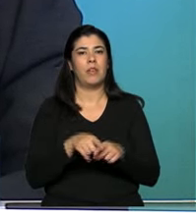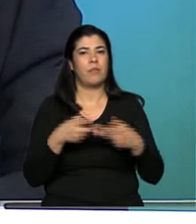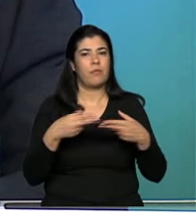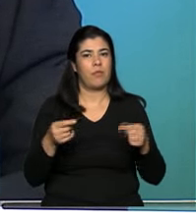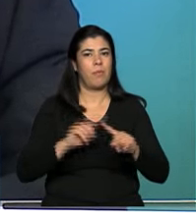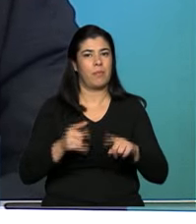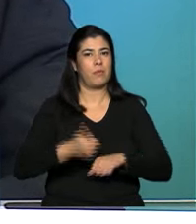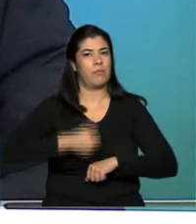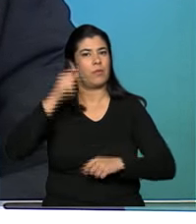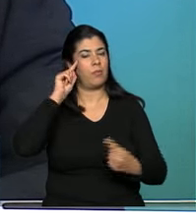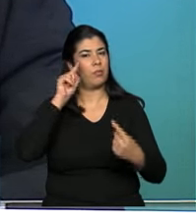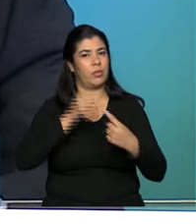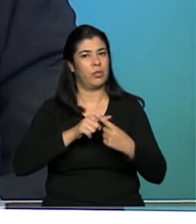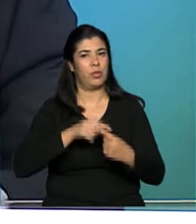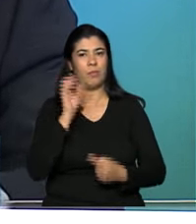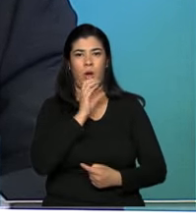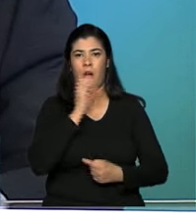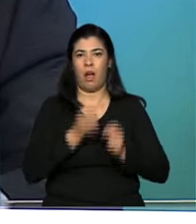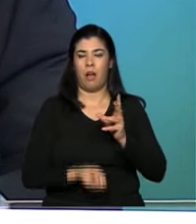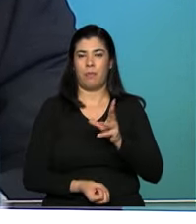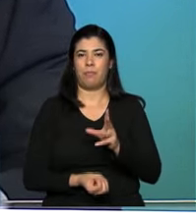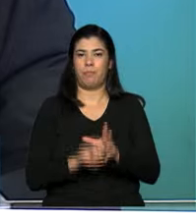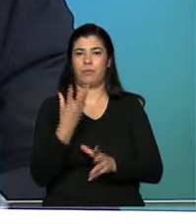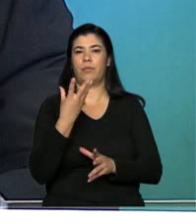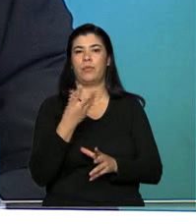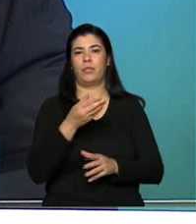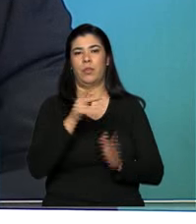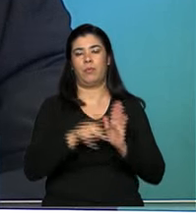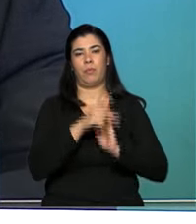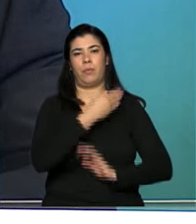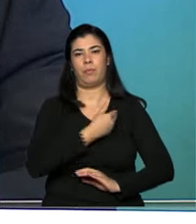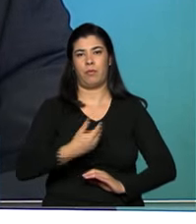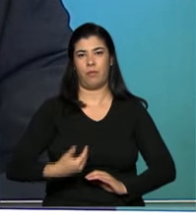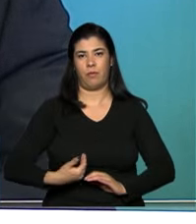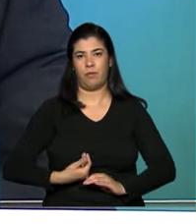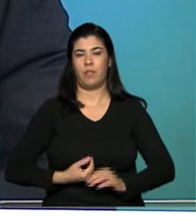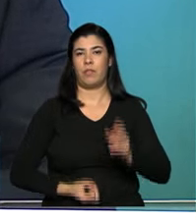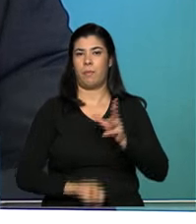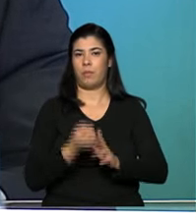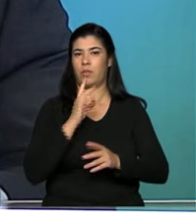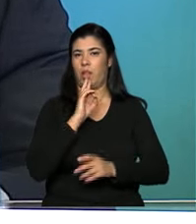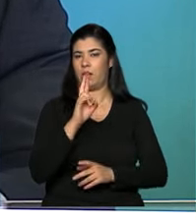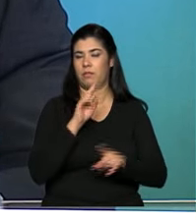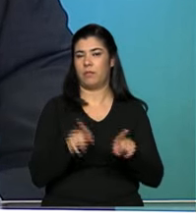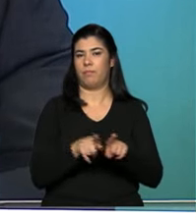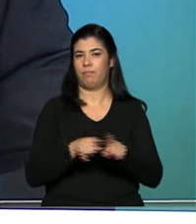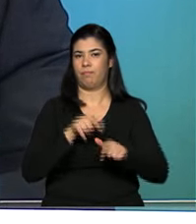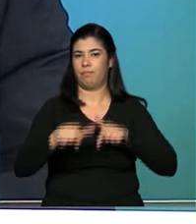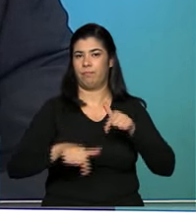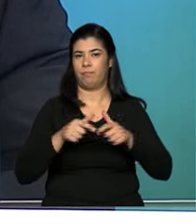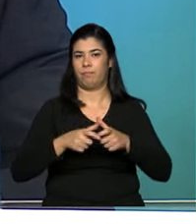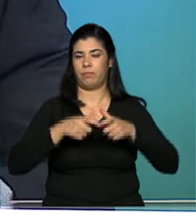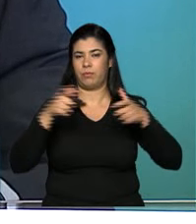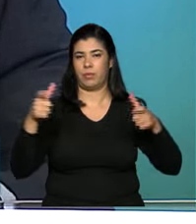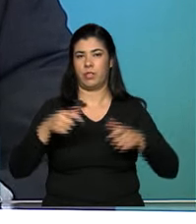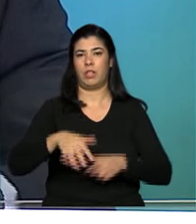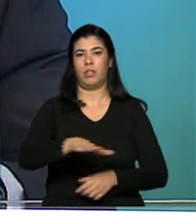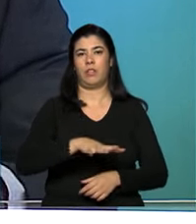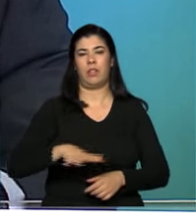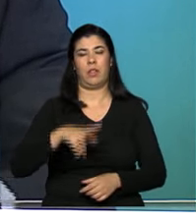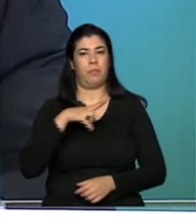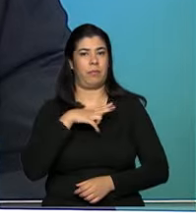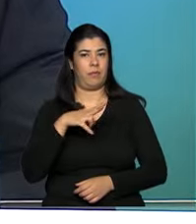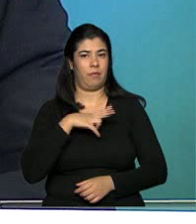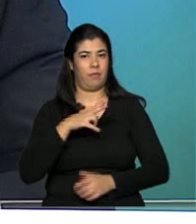substancialmente no governo que é uma área que tem potencial também para aumentar bastante a produtividade Assim como nós achamos que é vital o aumento da produtividade no setor privado